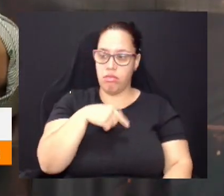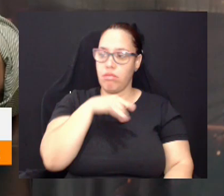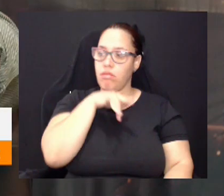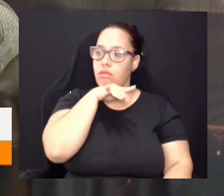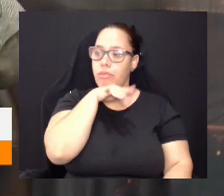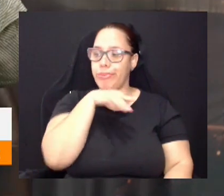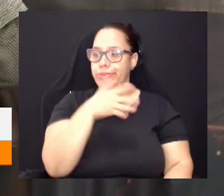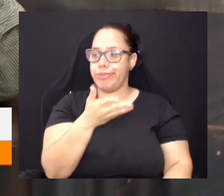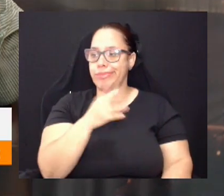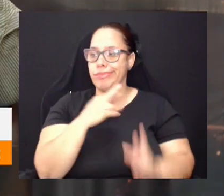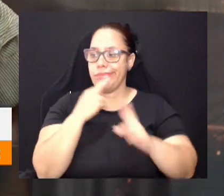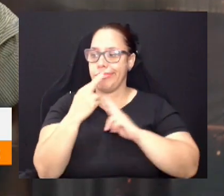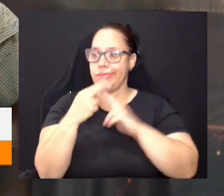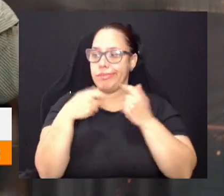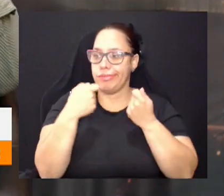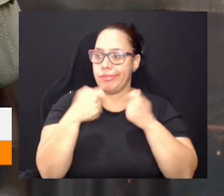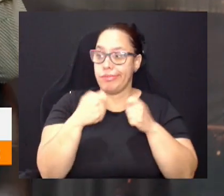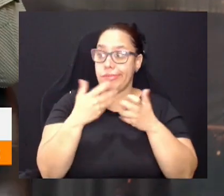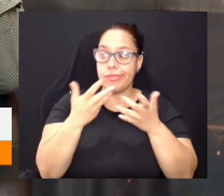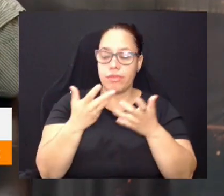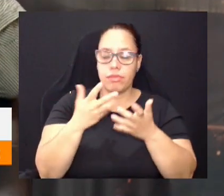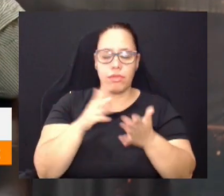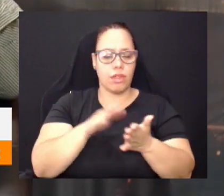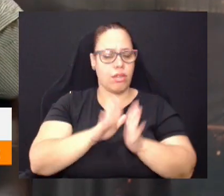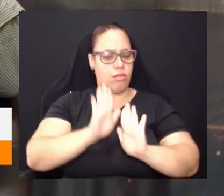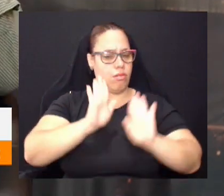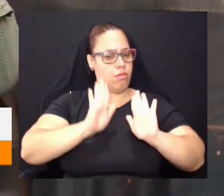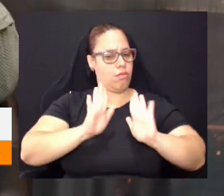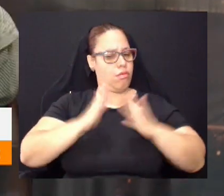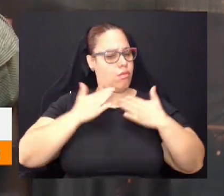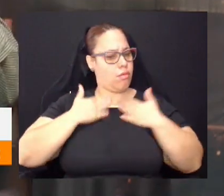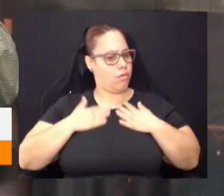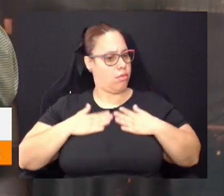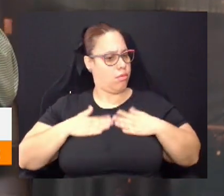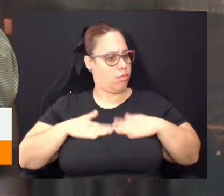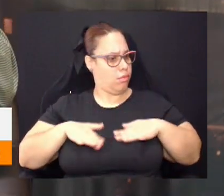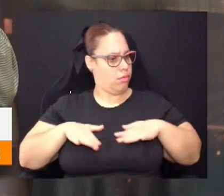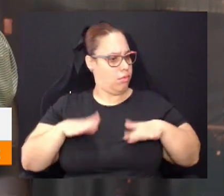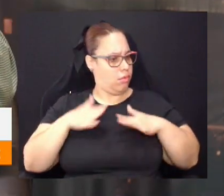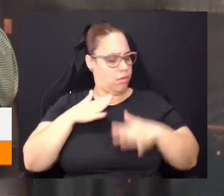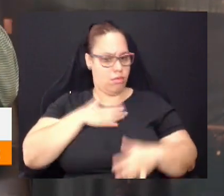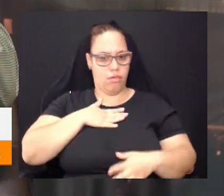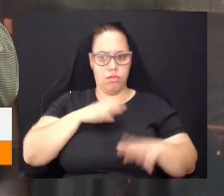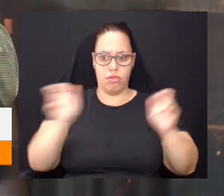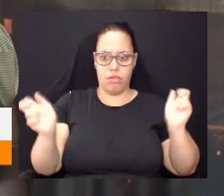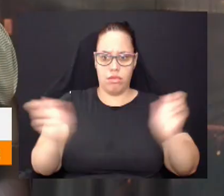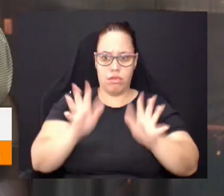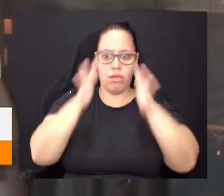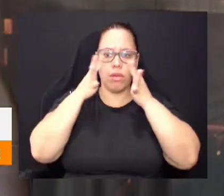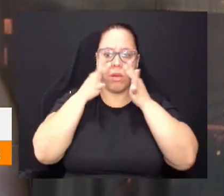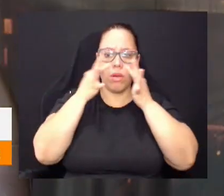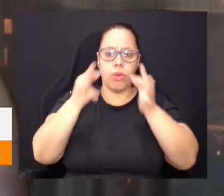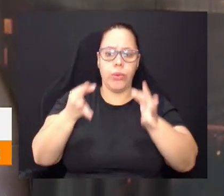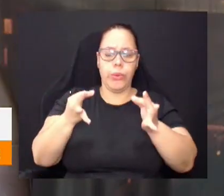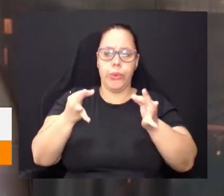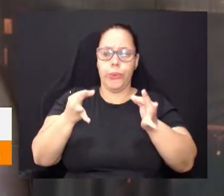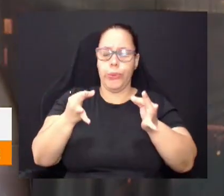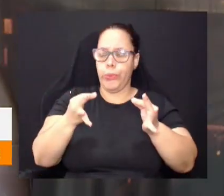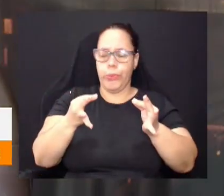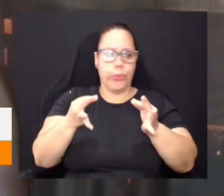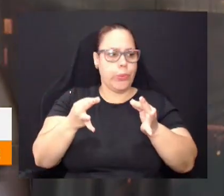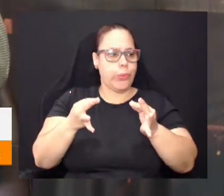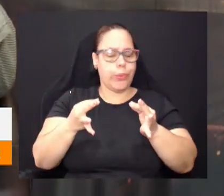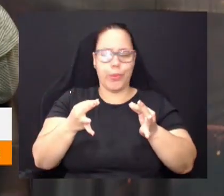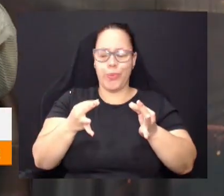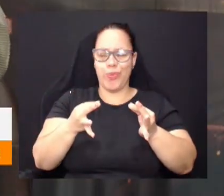gente precisa se policiar. De onde está vindo essa minha tensão? De onde está vindo esses